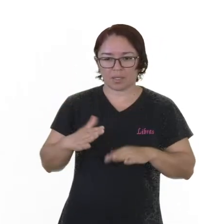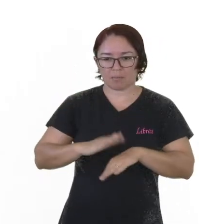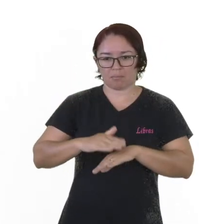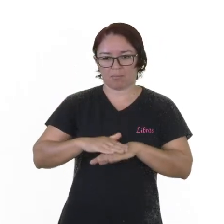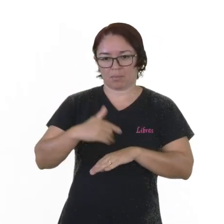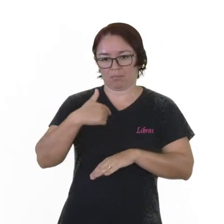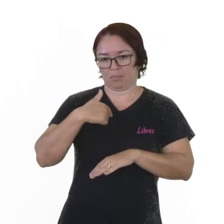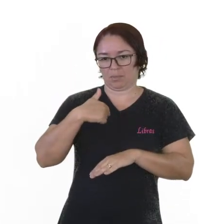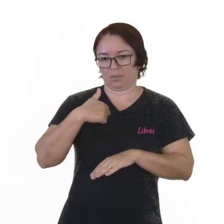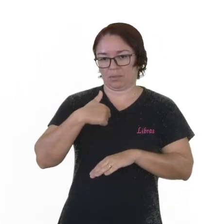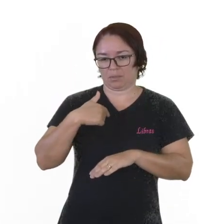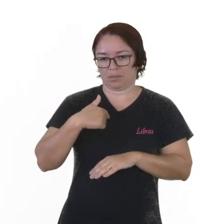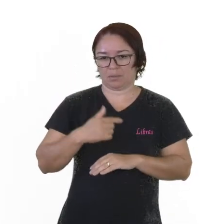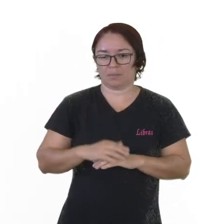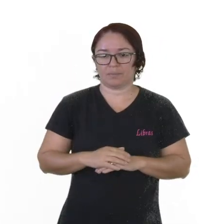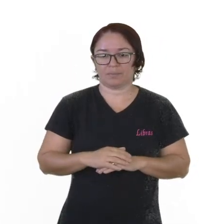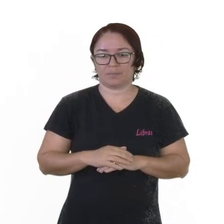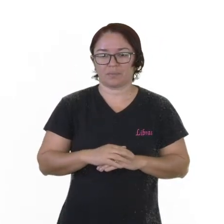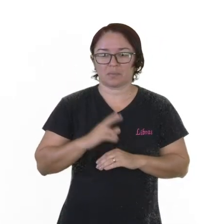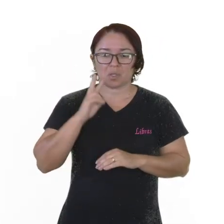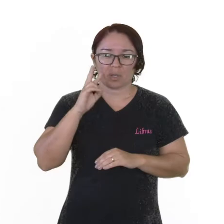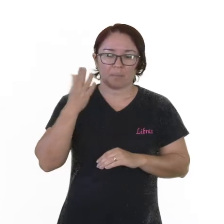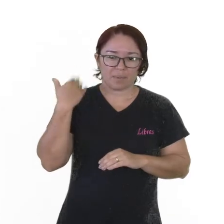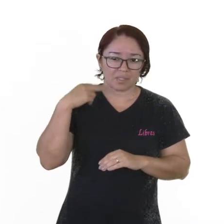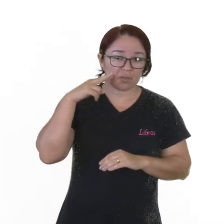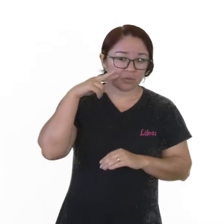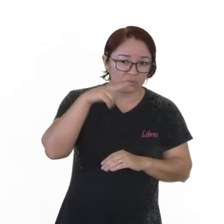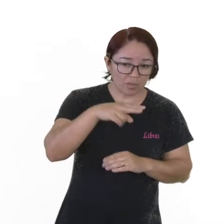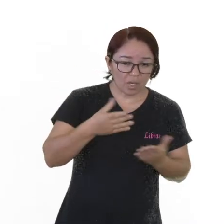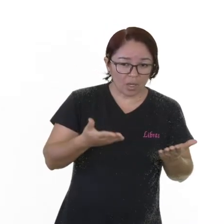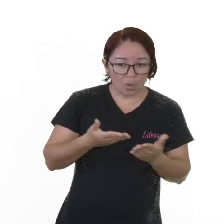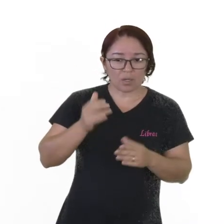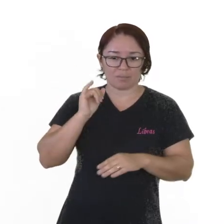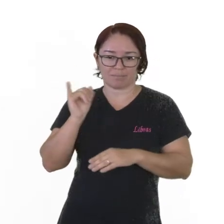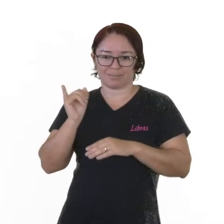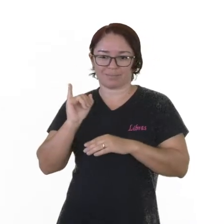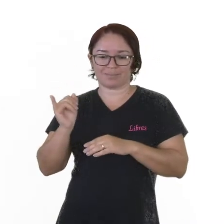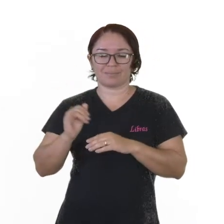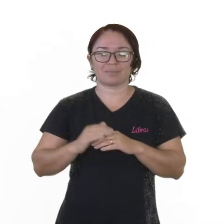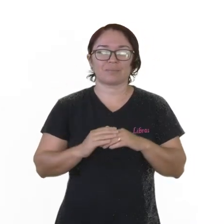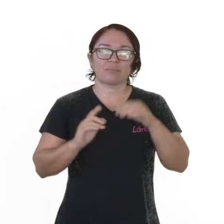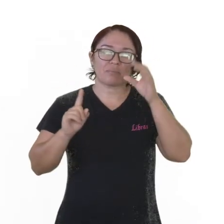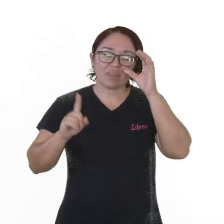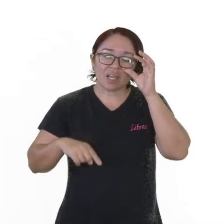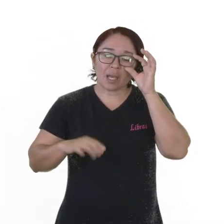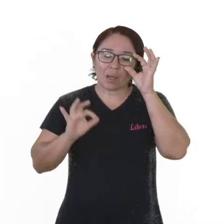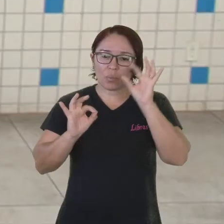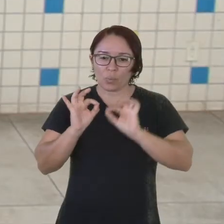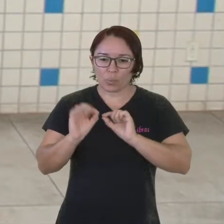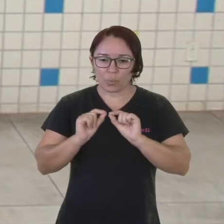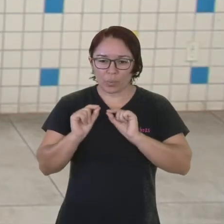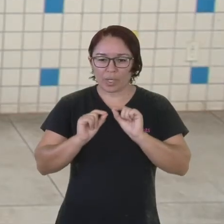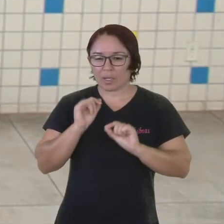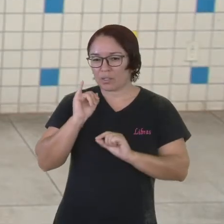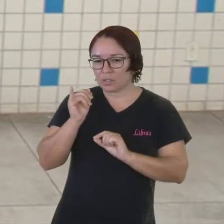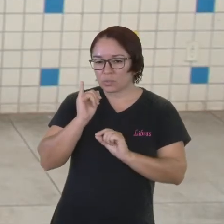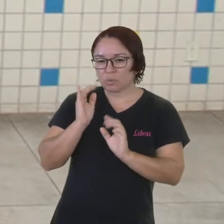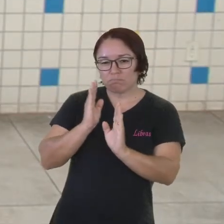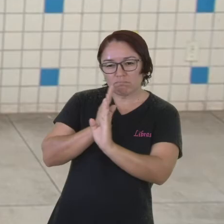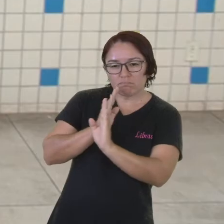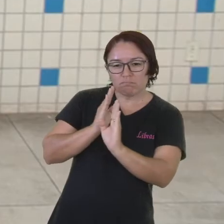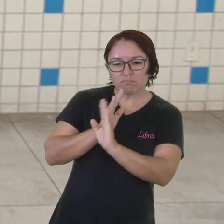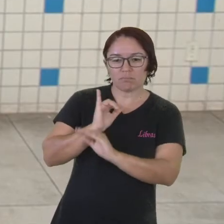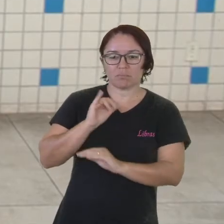palavras para contar o que viu, o que aconteceu. Então, aí nós temos um discurso indireto.